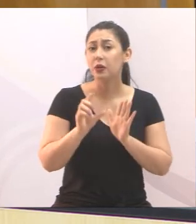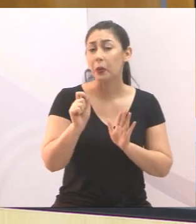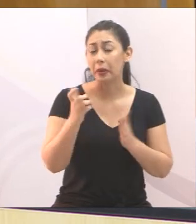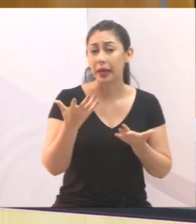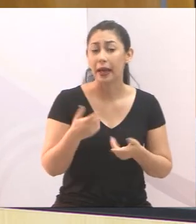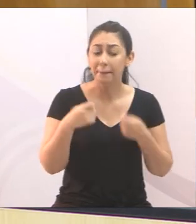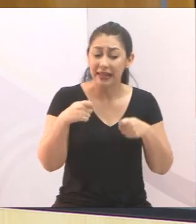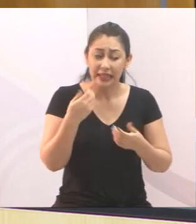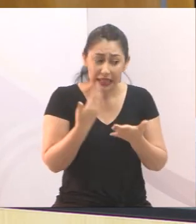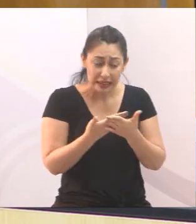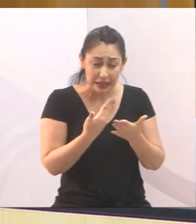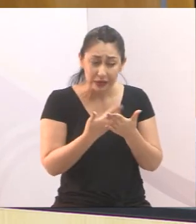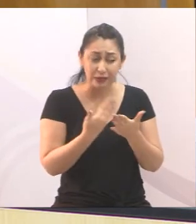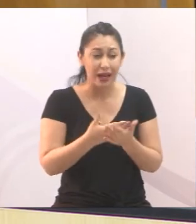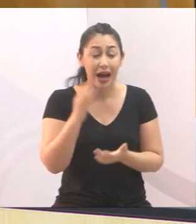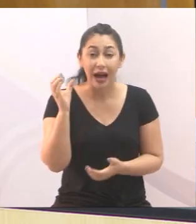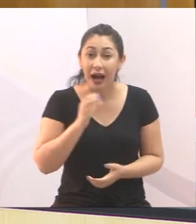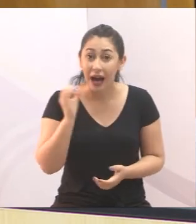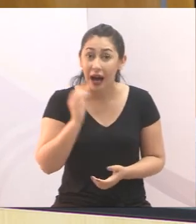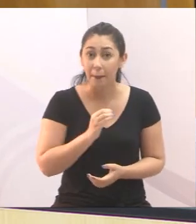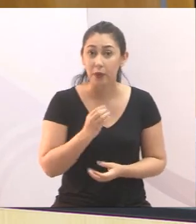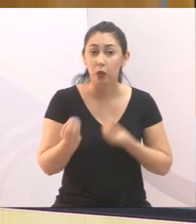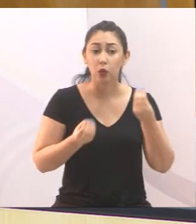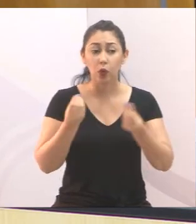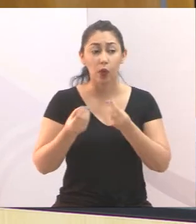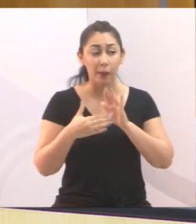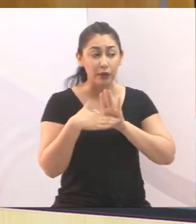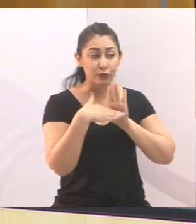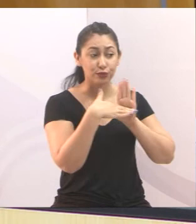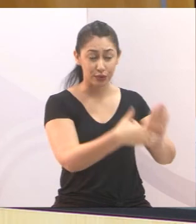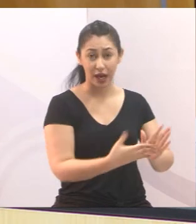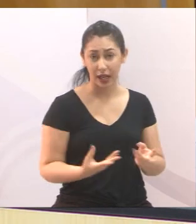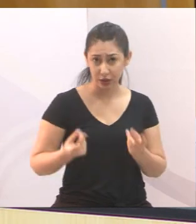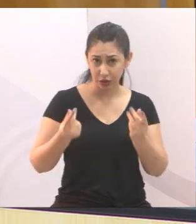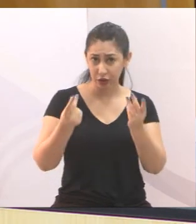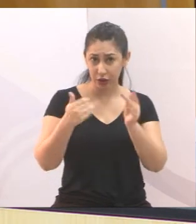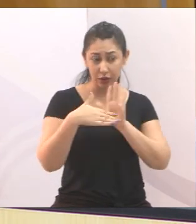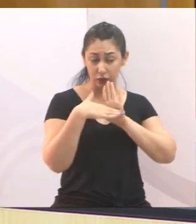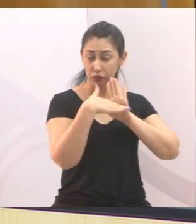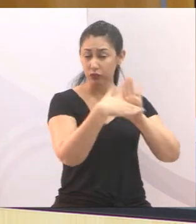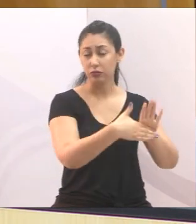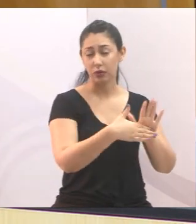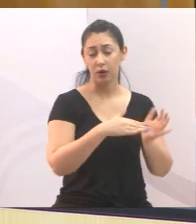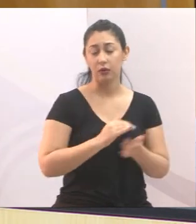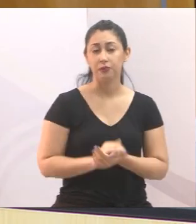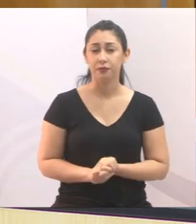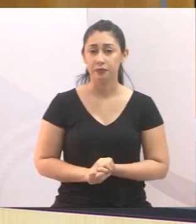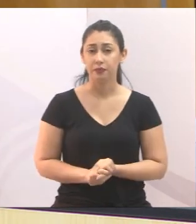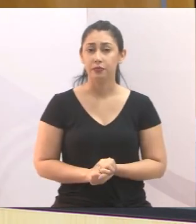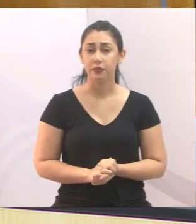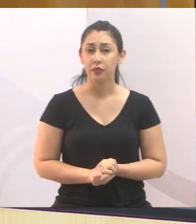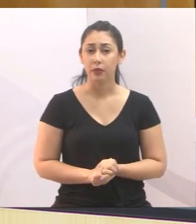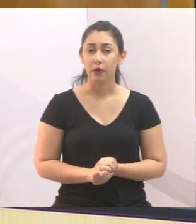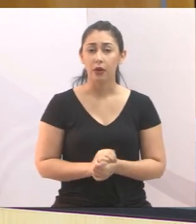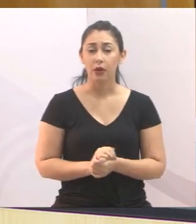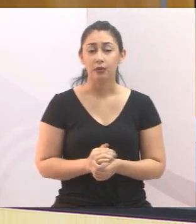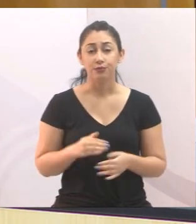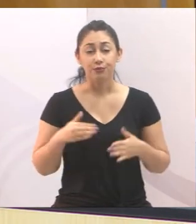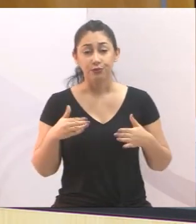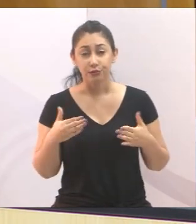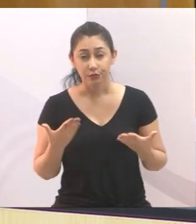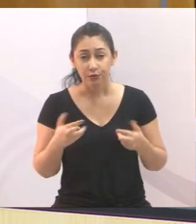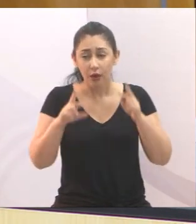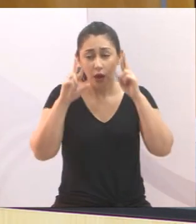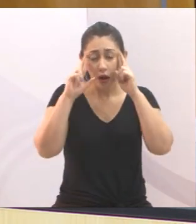com urgência a possibilidade de destinar verbas para a moradia em nosso município. Assim sendo, muito respeitosamente,